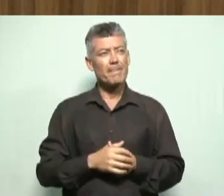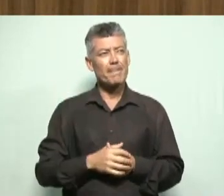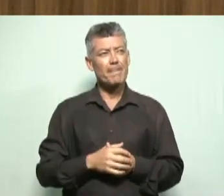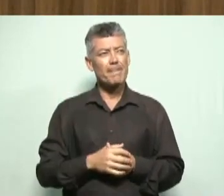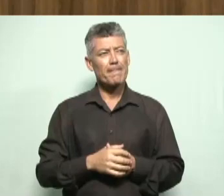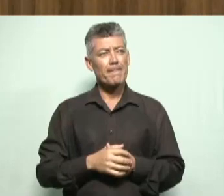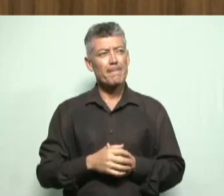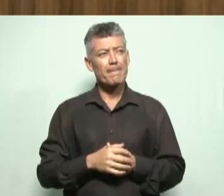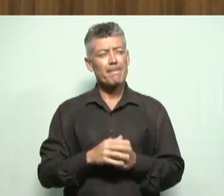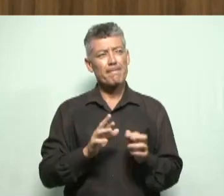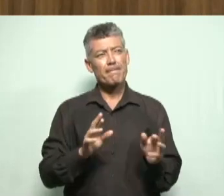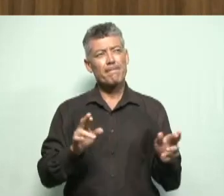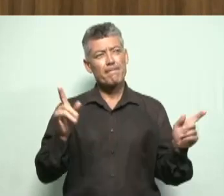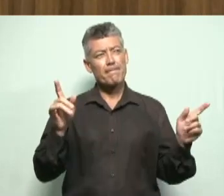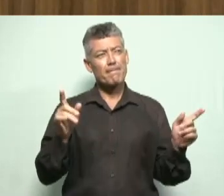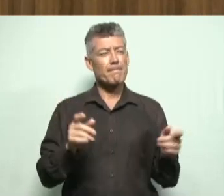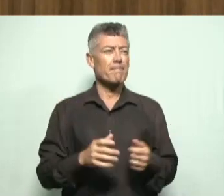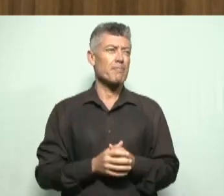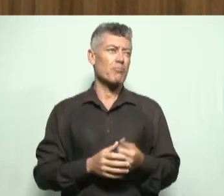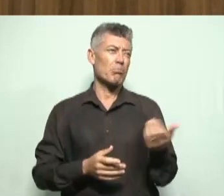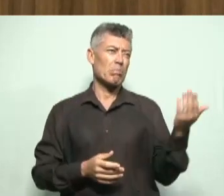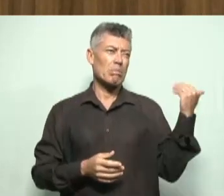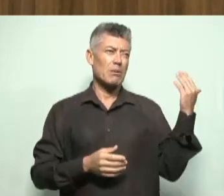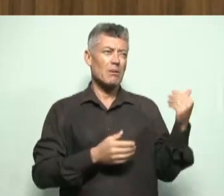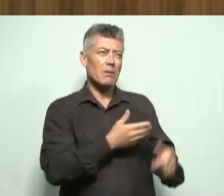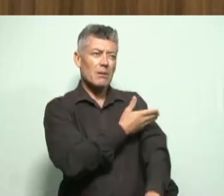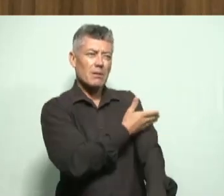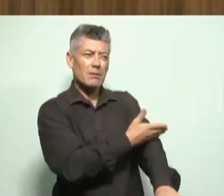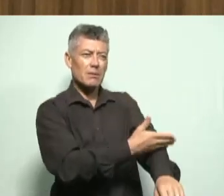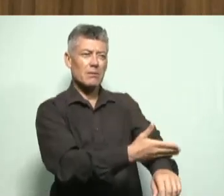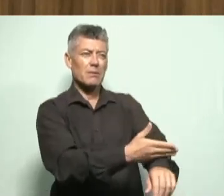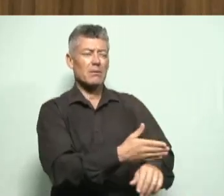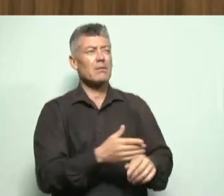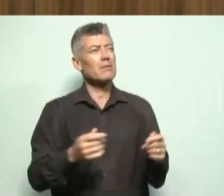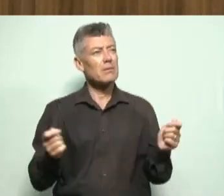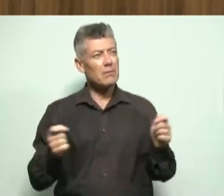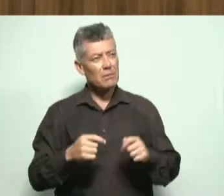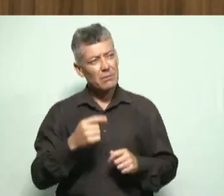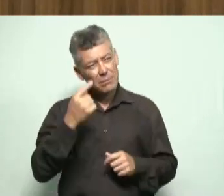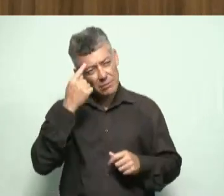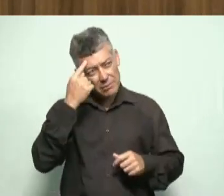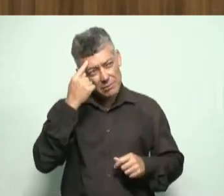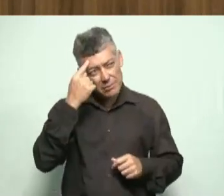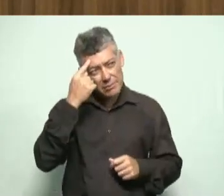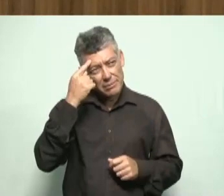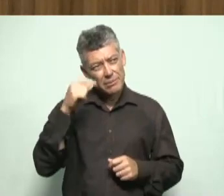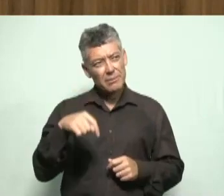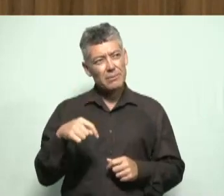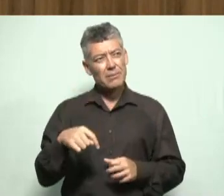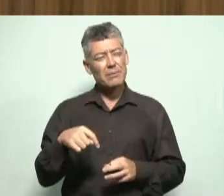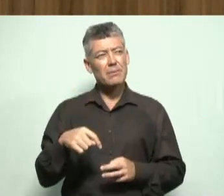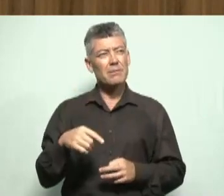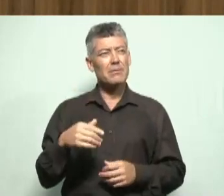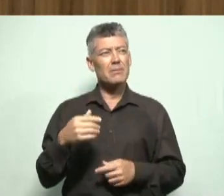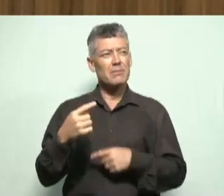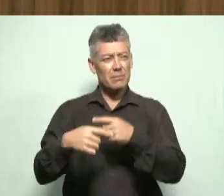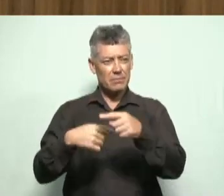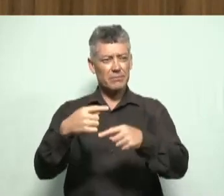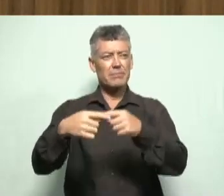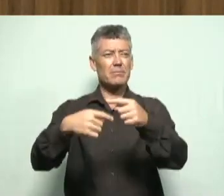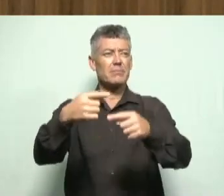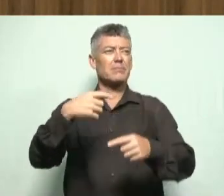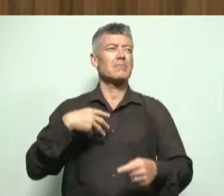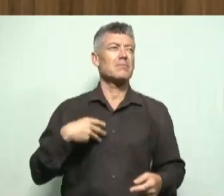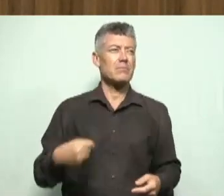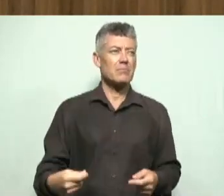completamente diferente do que estávamos acostumados. E nós precisamos pensar, além de nós mesmos, nas próximas gerações de nossos